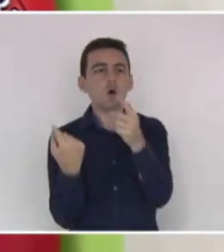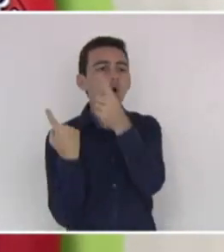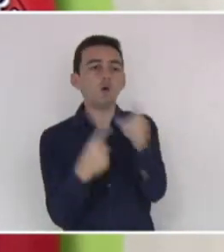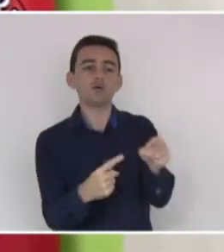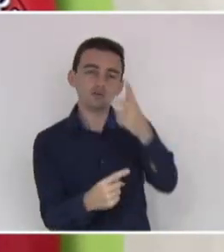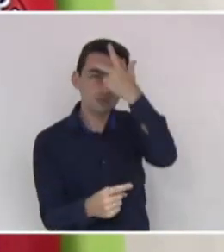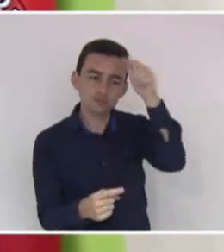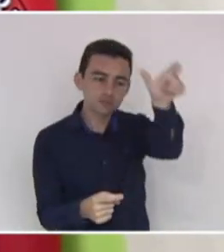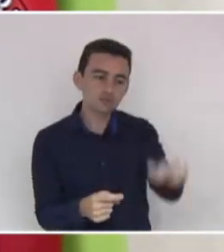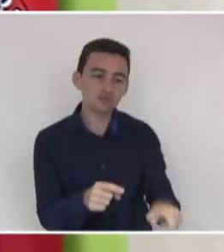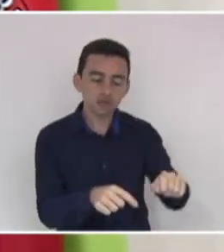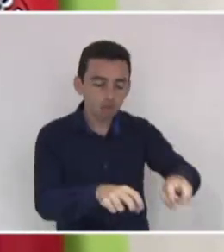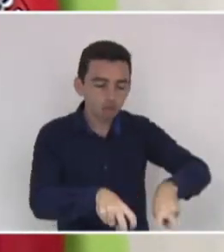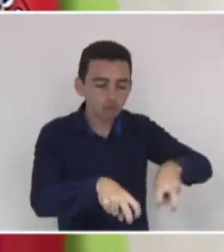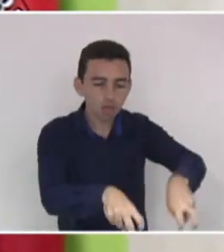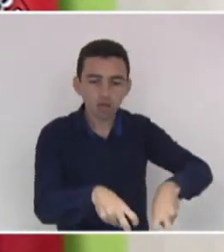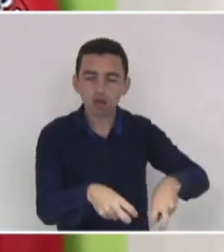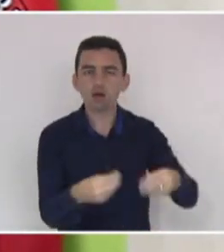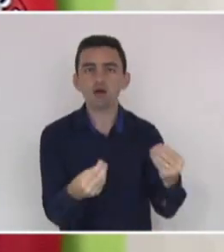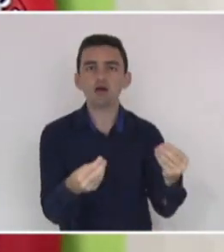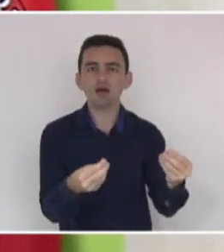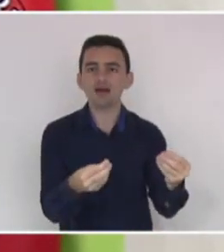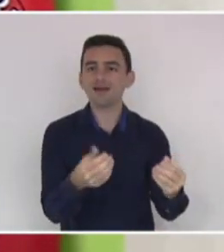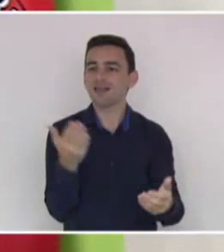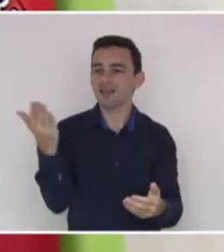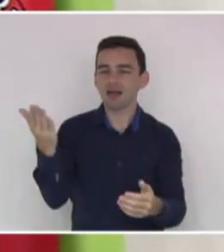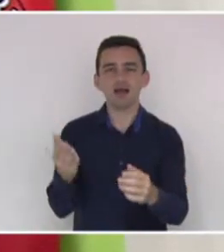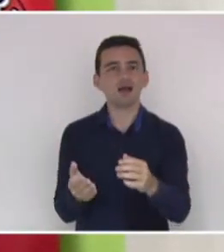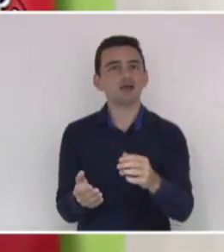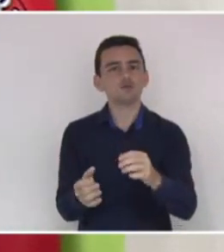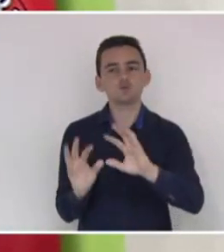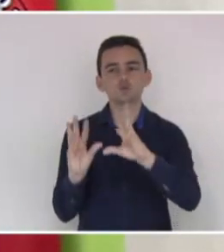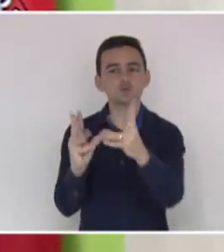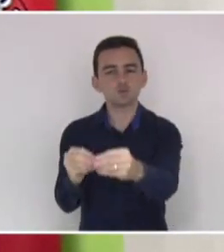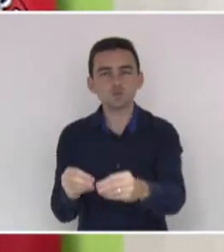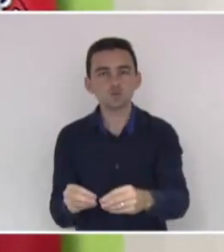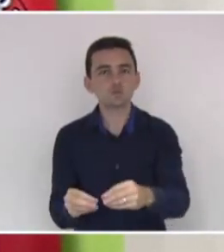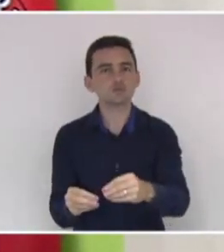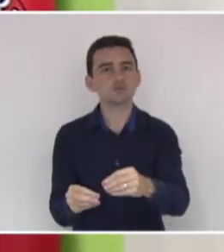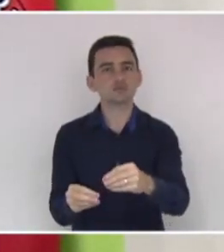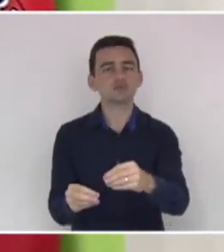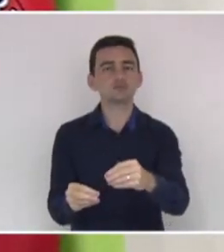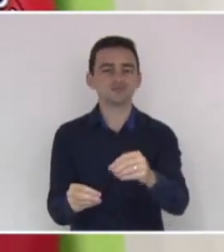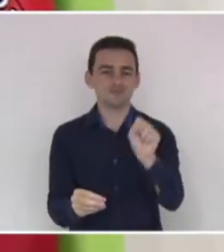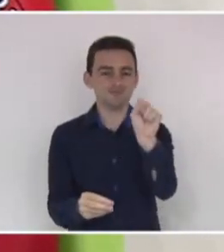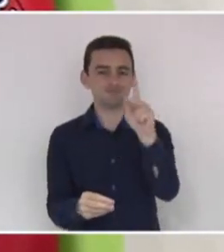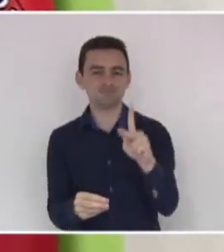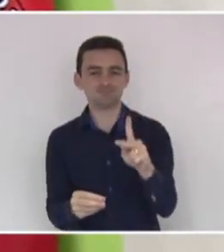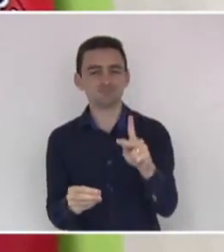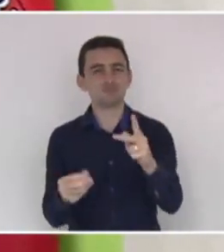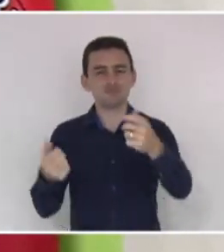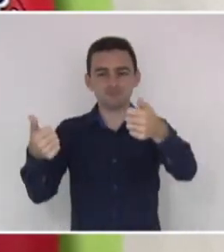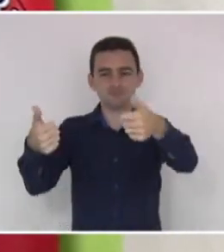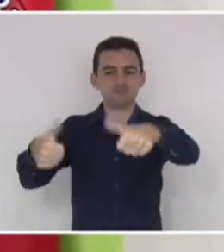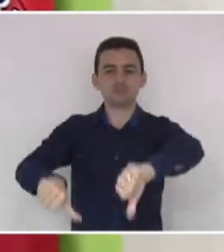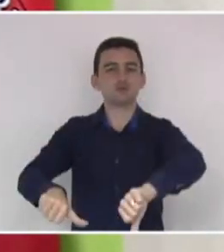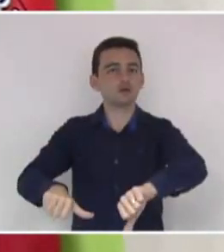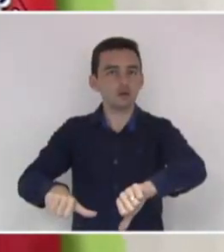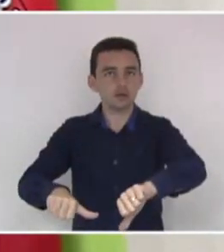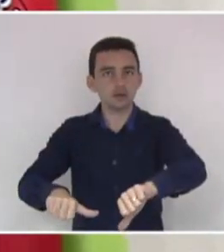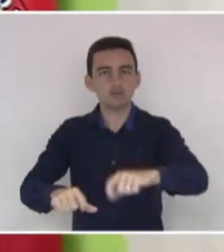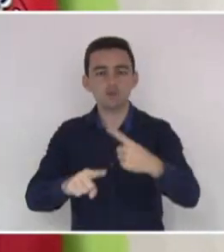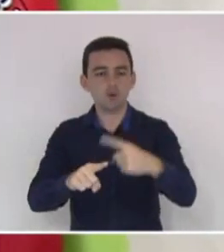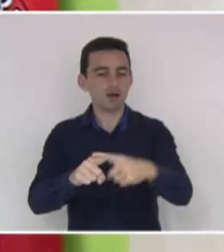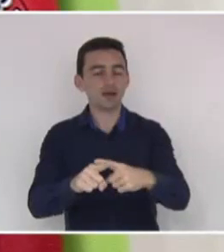que a Previdência está quebrada por causa do produtor rural. Gente, isso é uma